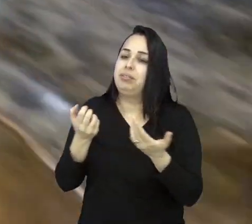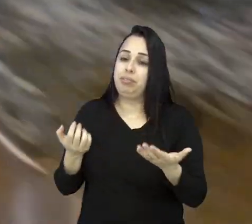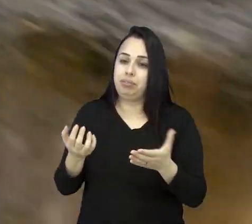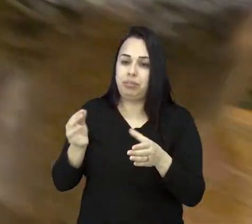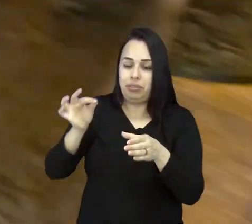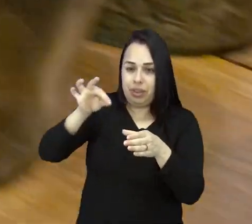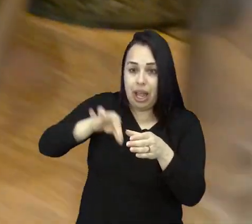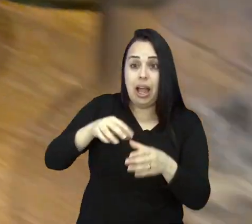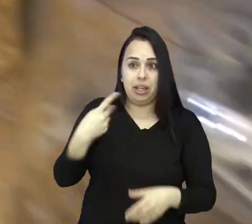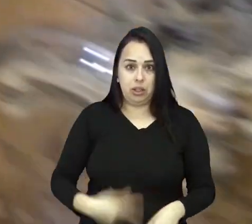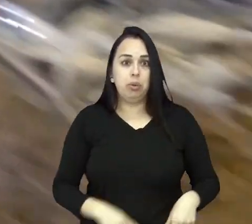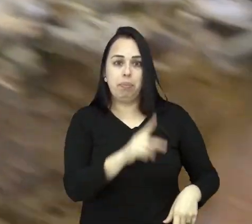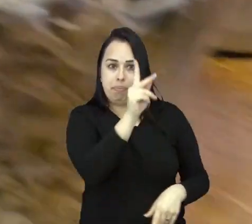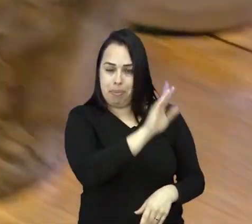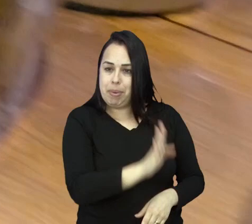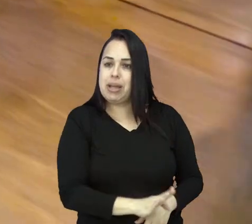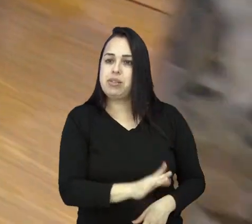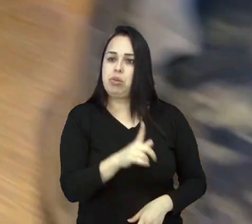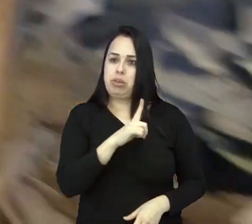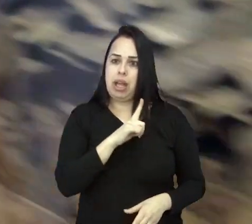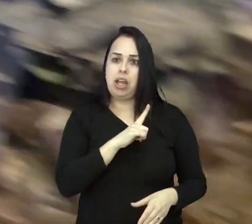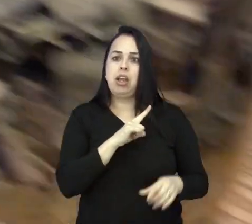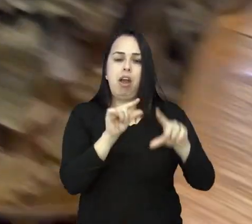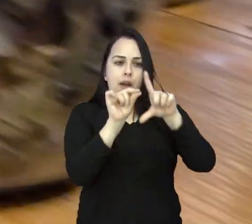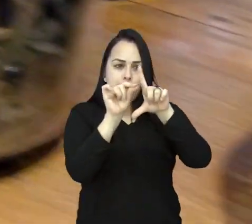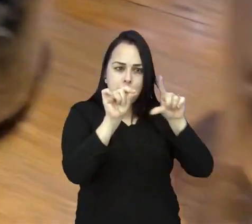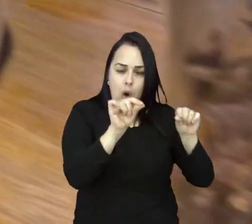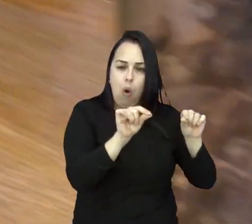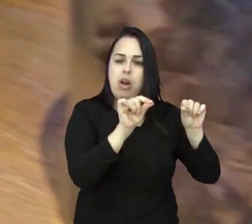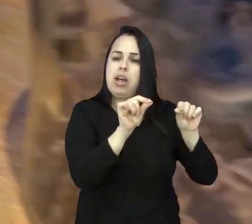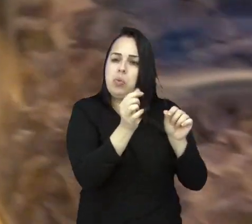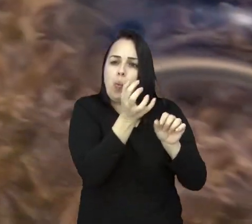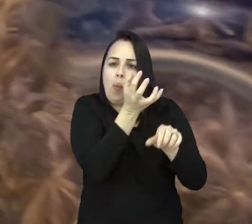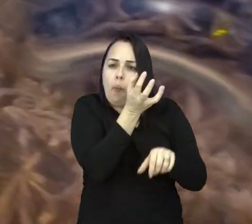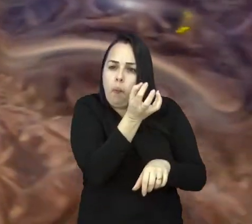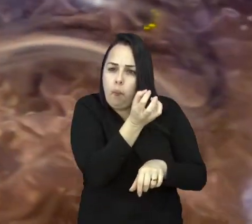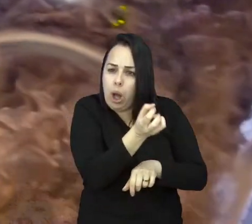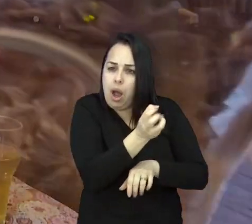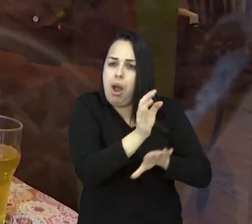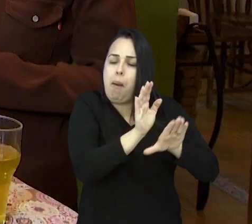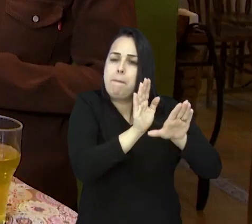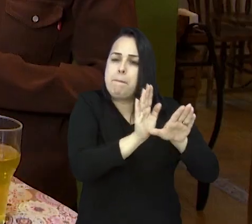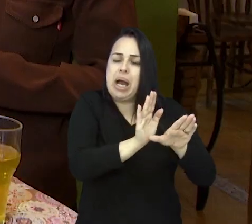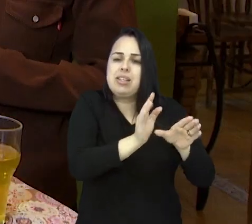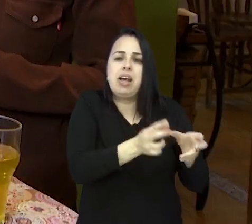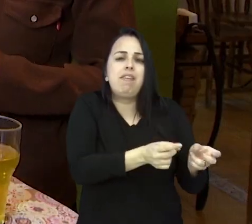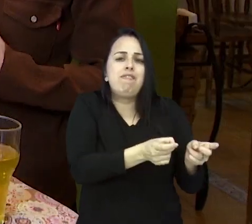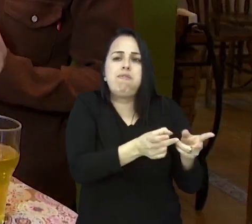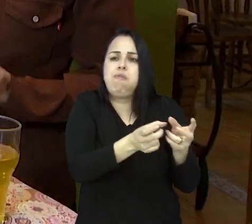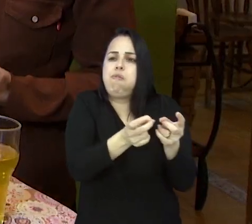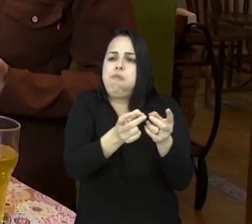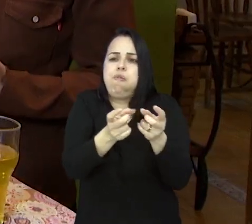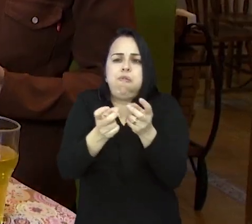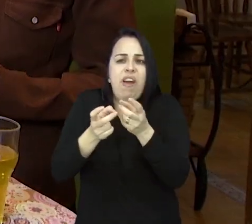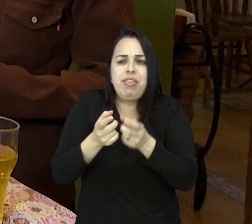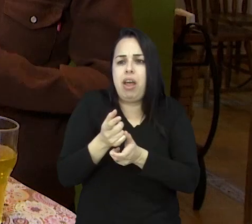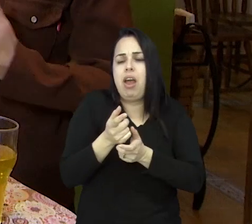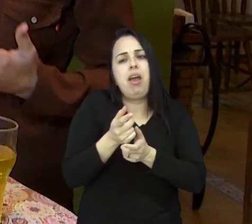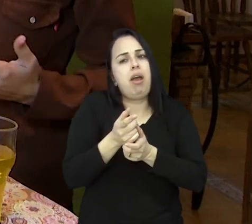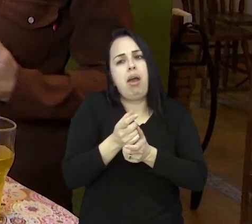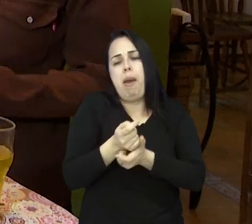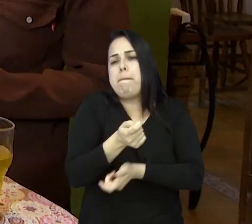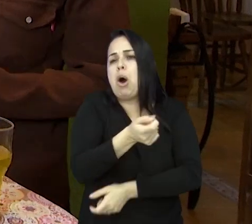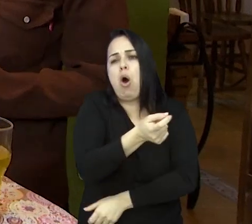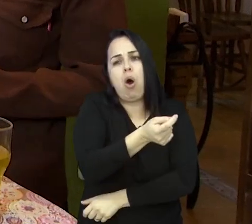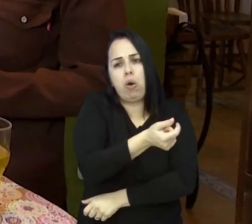né? A gente tem no Brasil, tá? Mas é na região de registro apenas. A gente tem algumas plantações aqui na região, mas não em escala que a gente